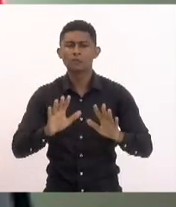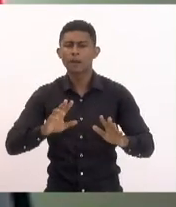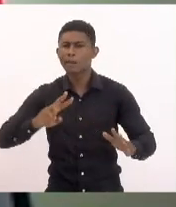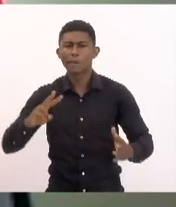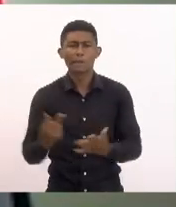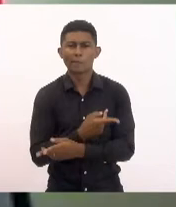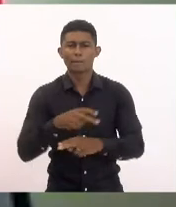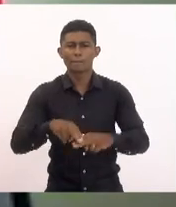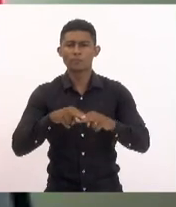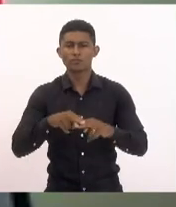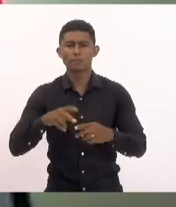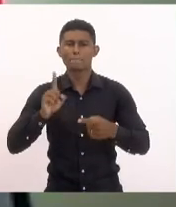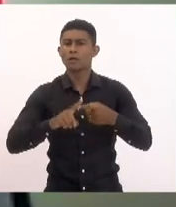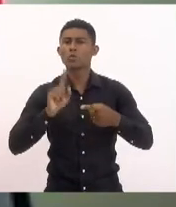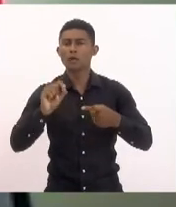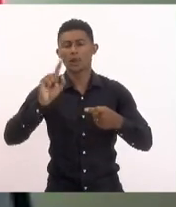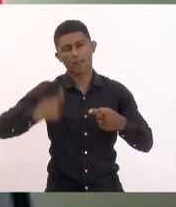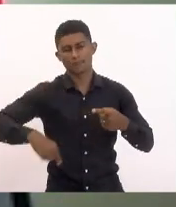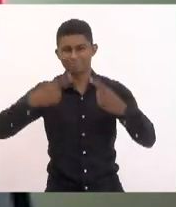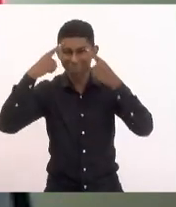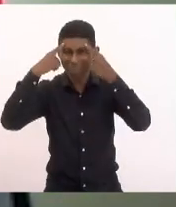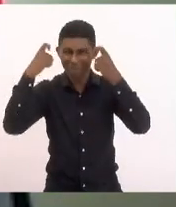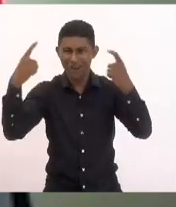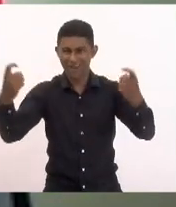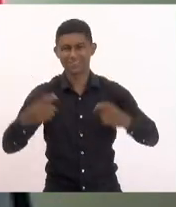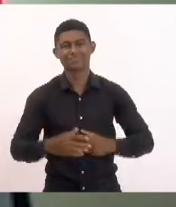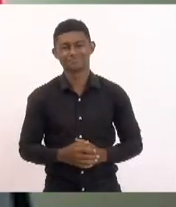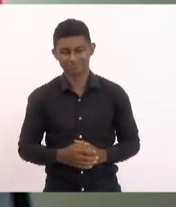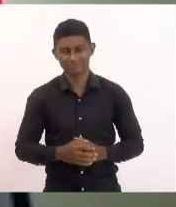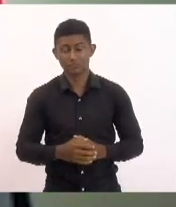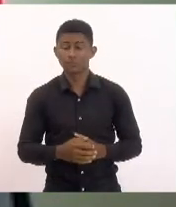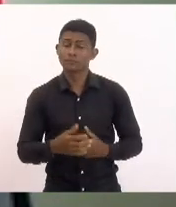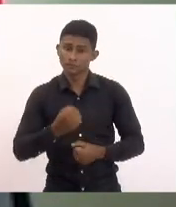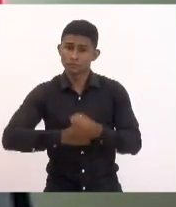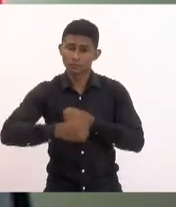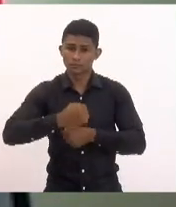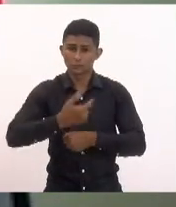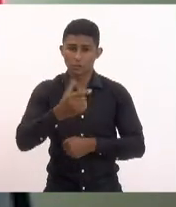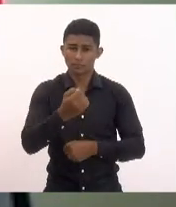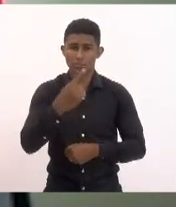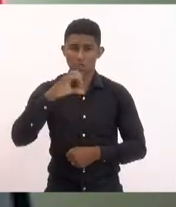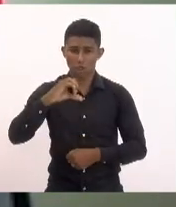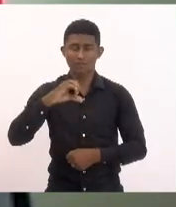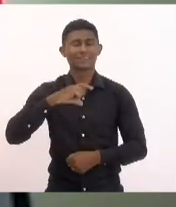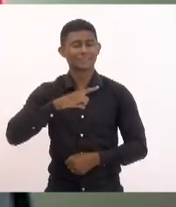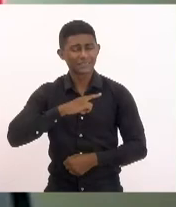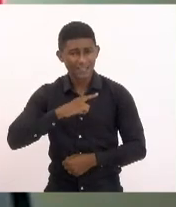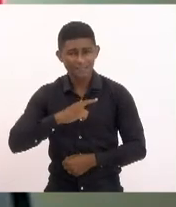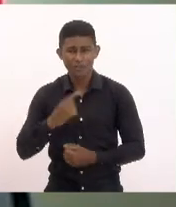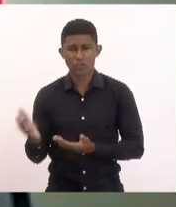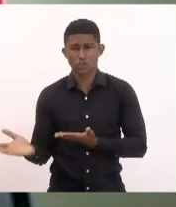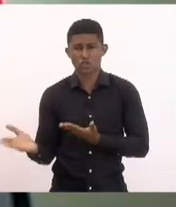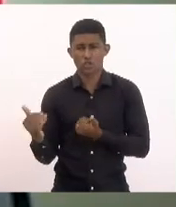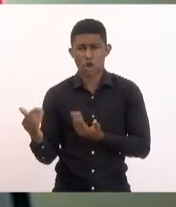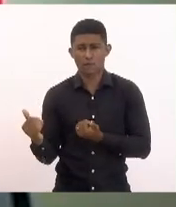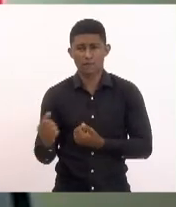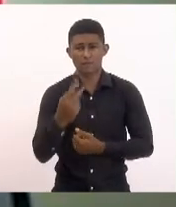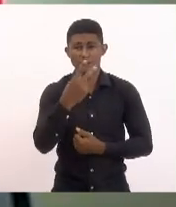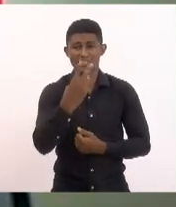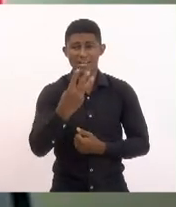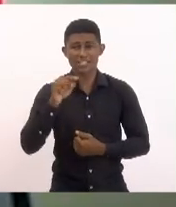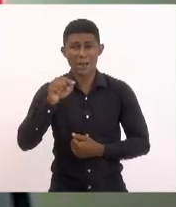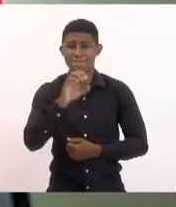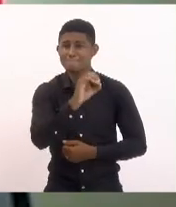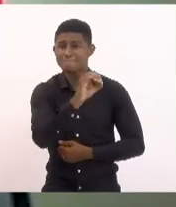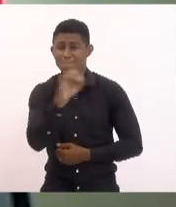nenhuma, a violência. Em 2019, nós tivemos 23 mil jovens que tiveram suas vidas